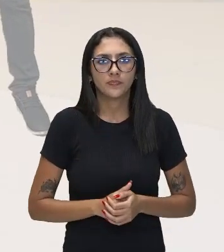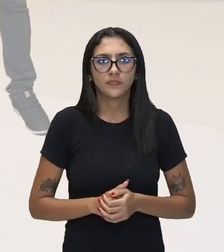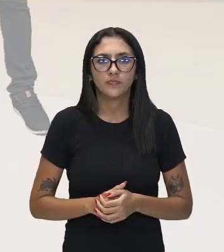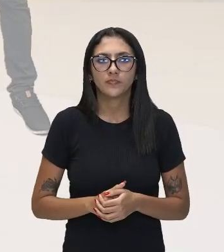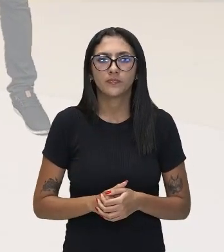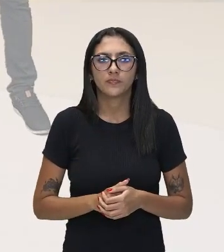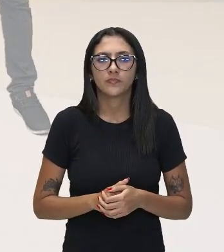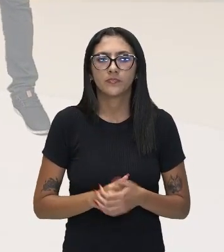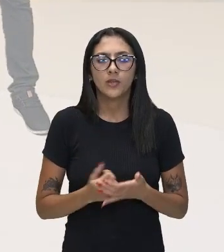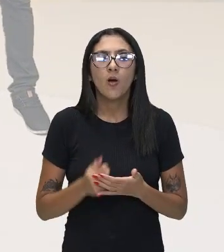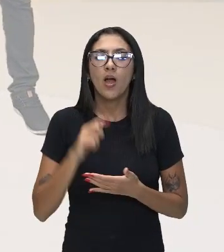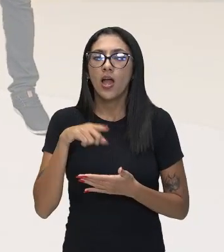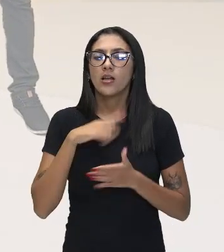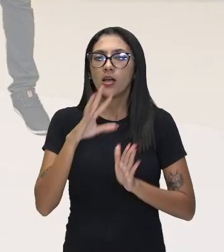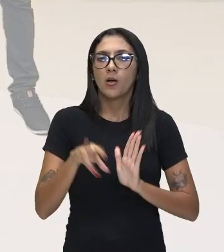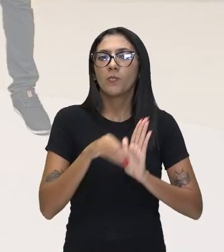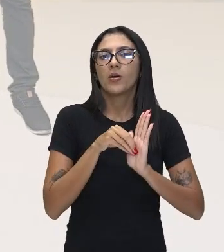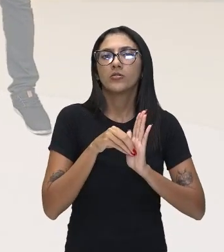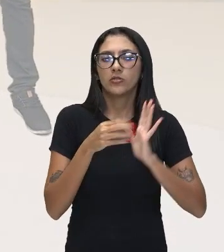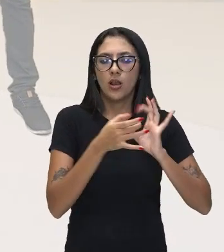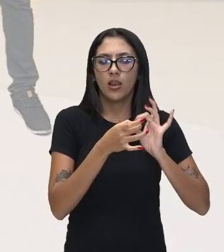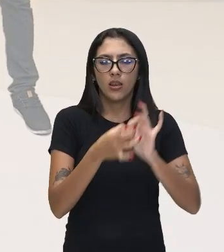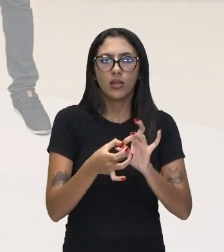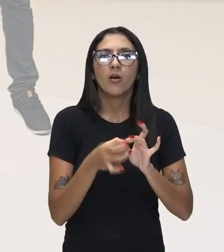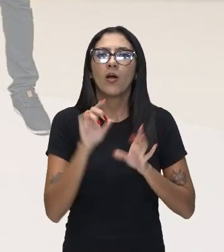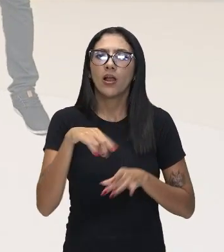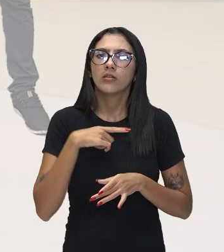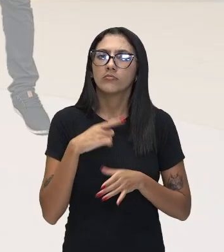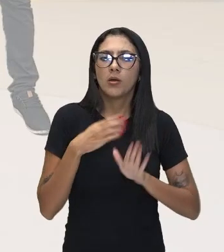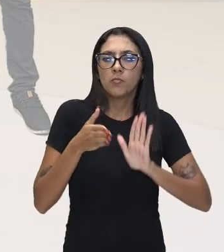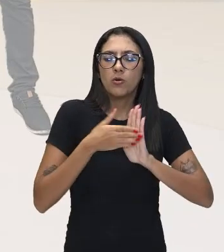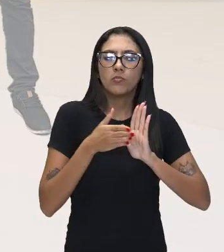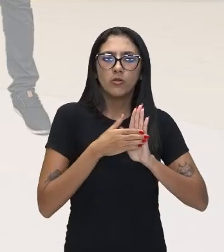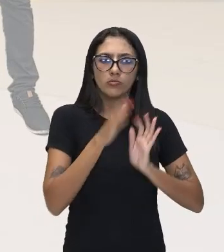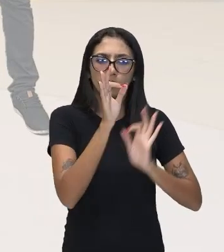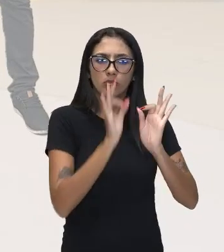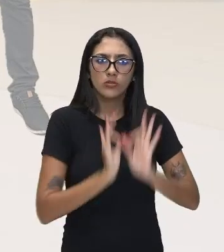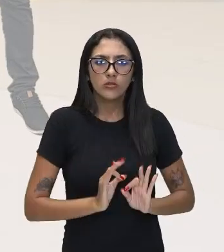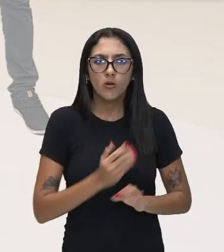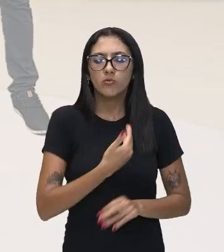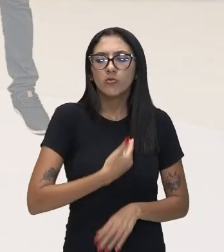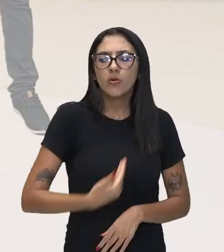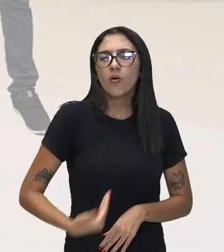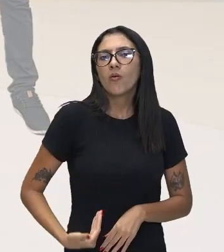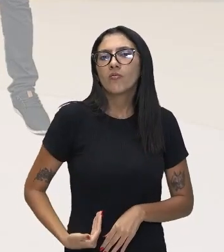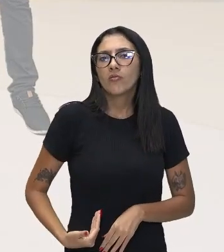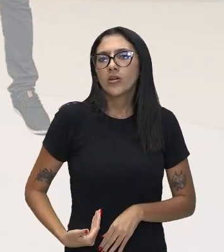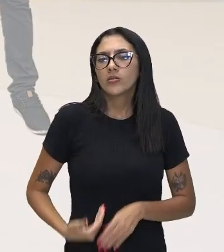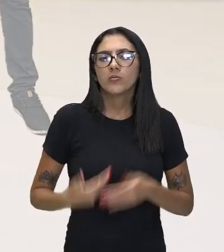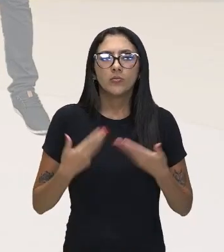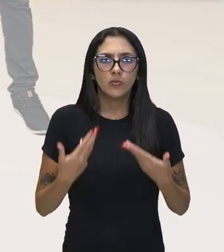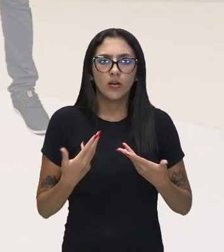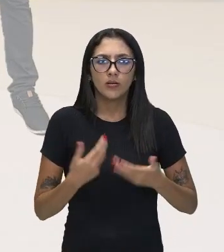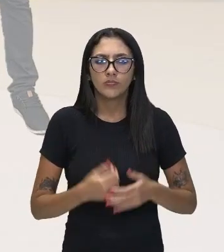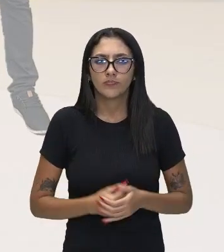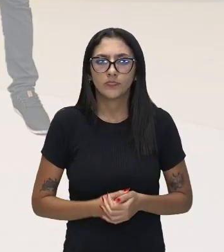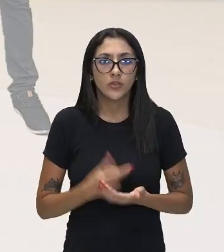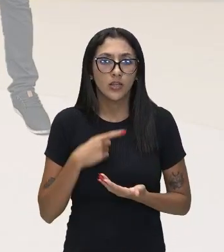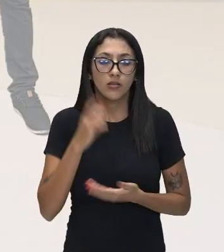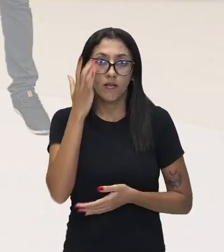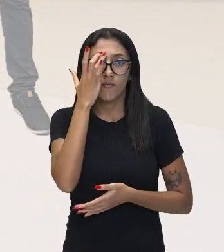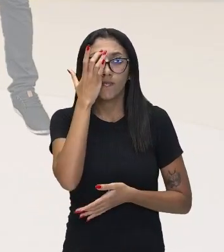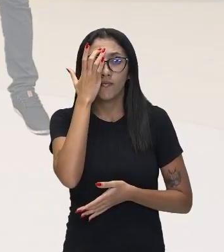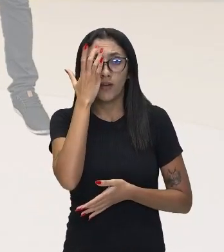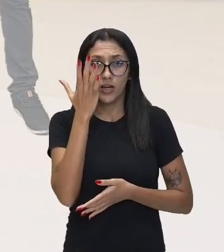uma região, uma forma de regionalizar proposta pelo governo, então ela tem como propósito e finalidade facilitar a administração